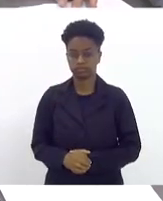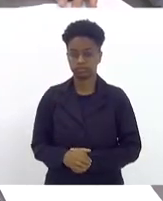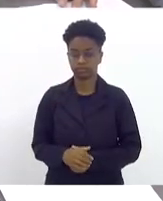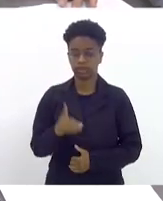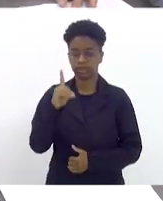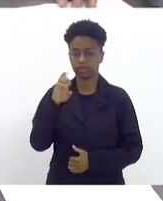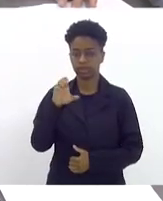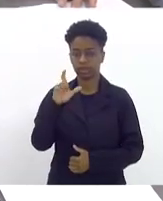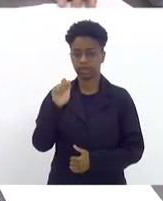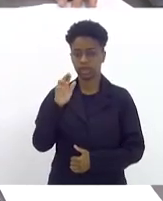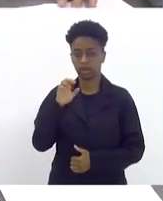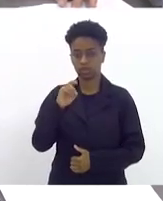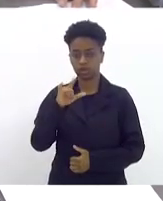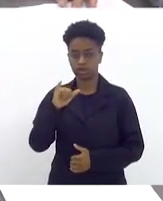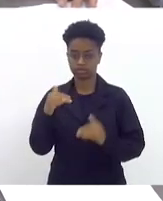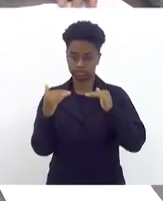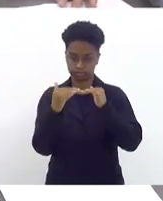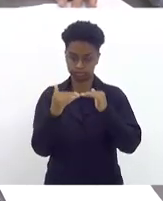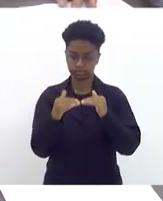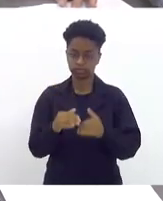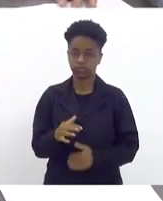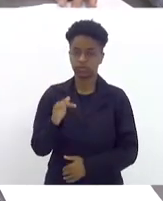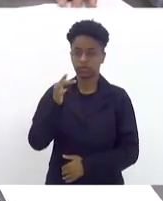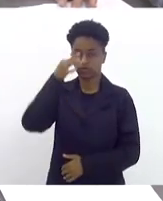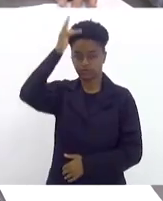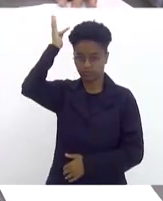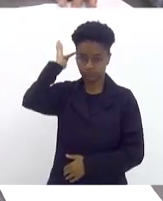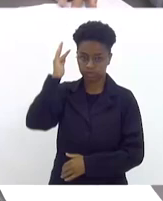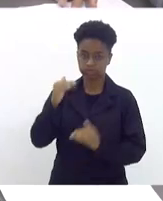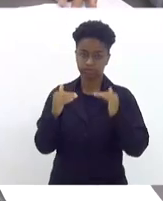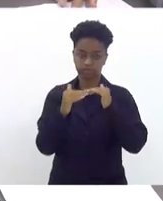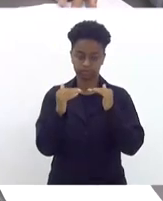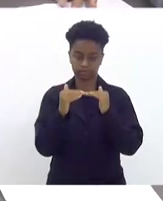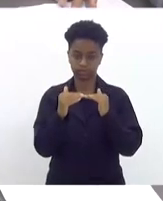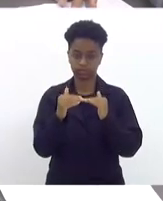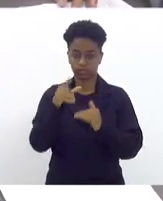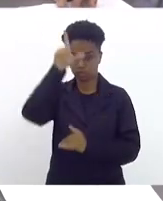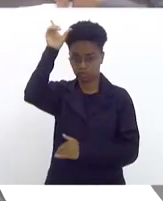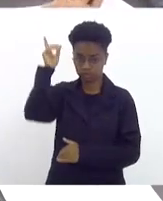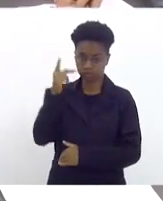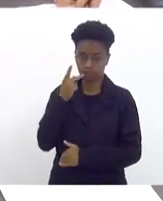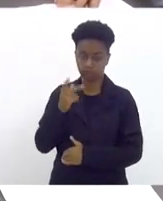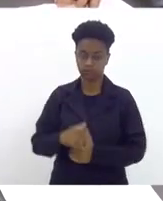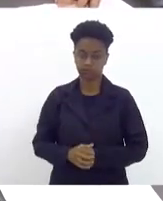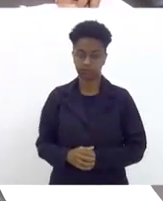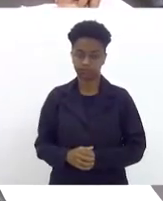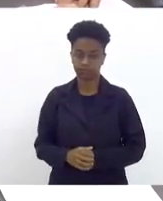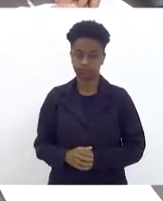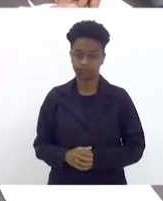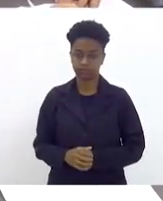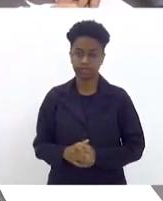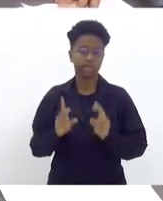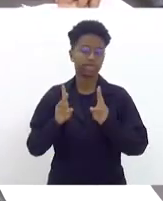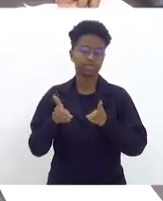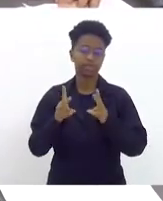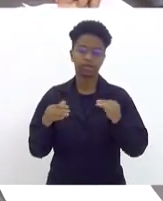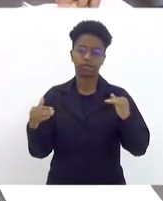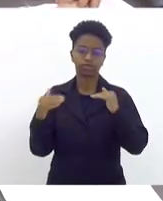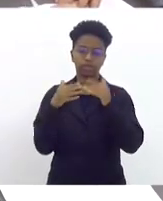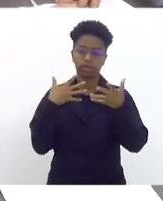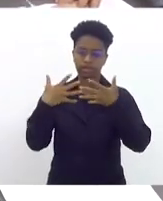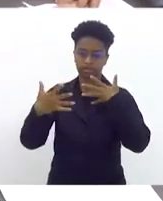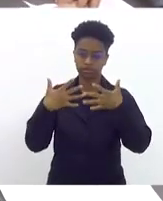favorávelli favorável Deputado Fred Pacheco favorável Deputado Luiz Paulo sempre a favor da